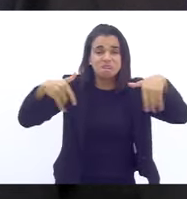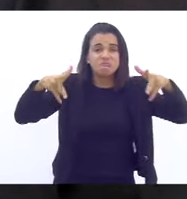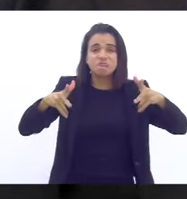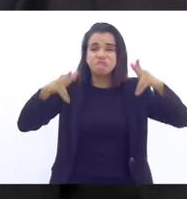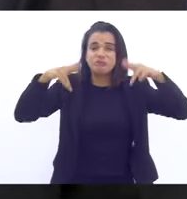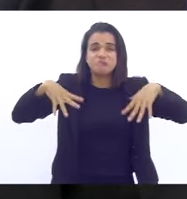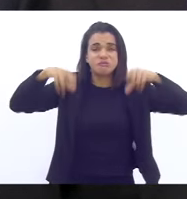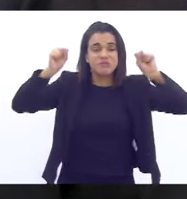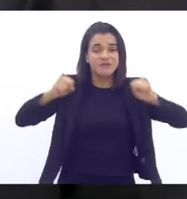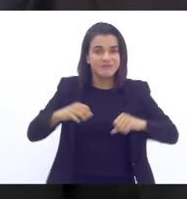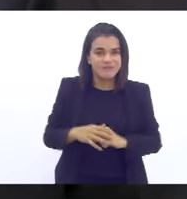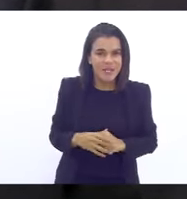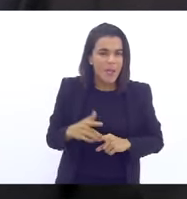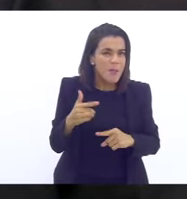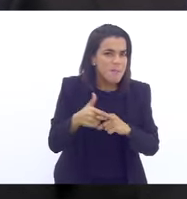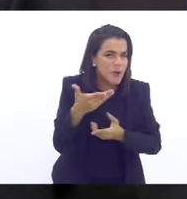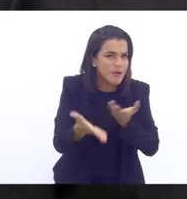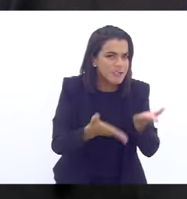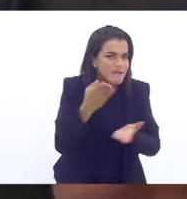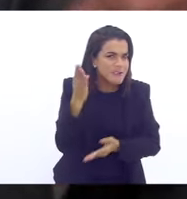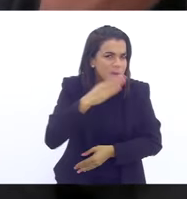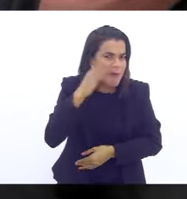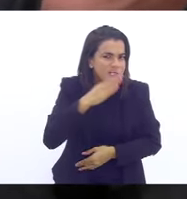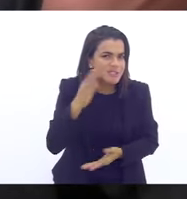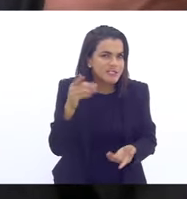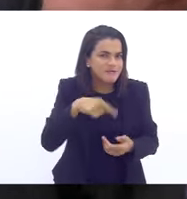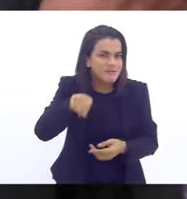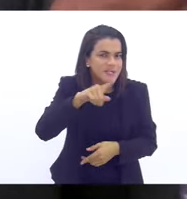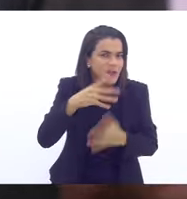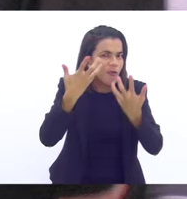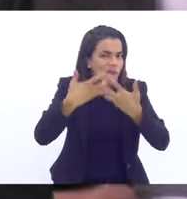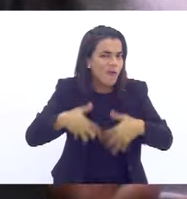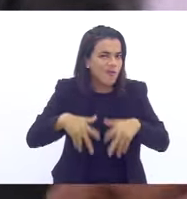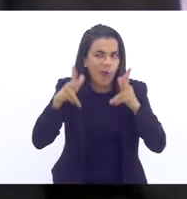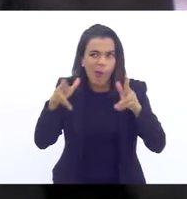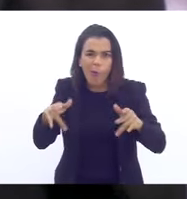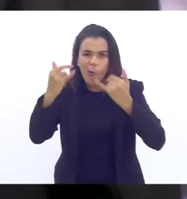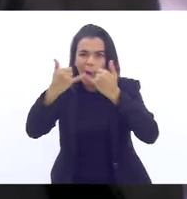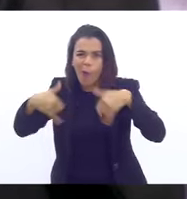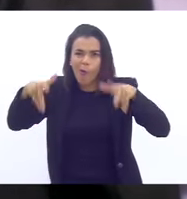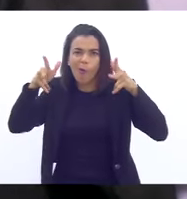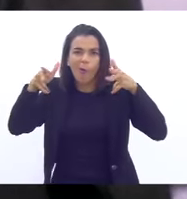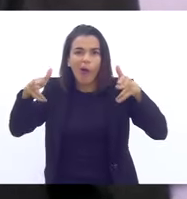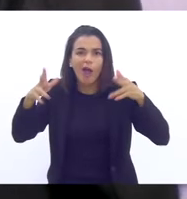embora. Mas por que que o serviço de emergência de vocês não funciona igual o corte?